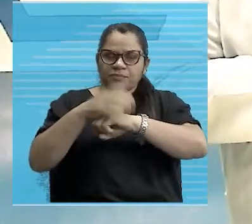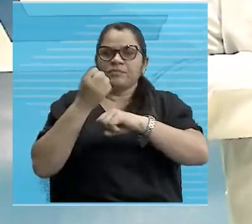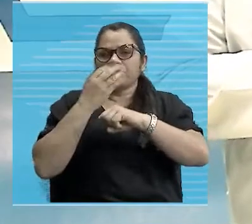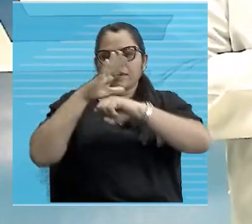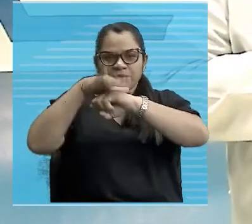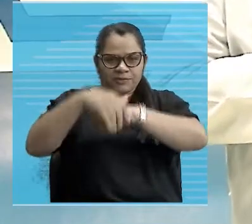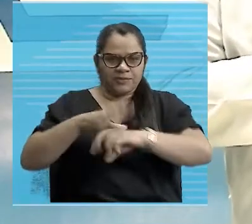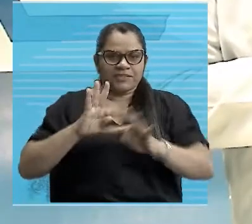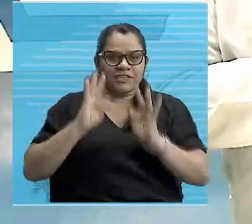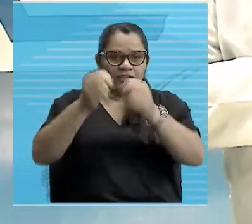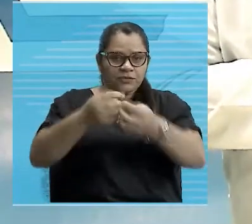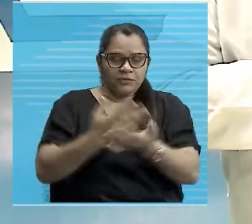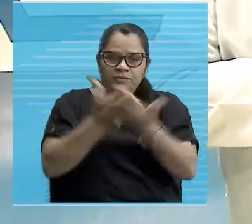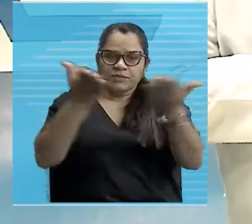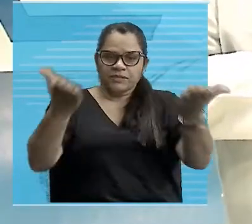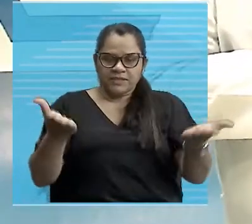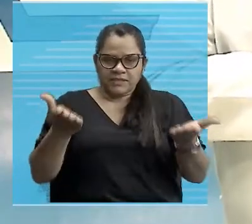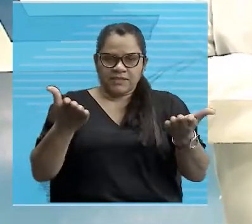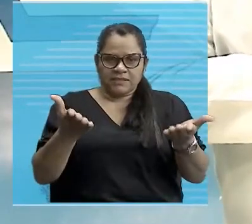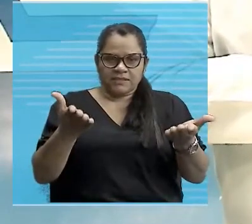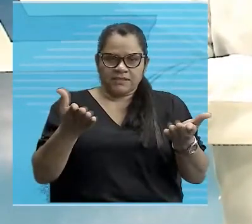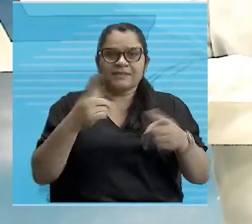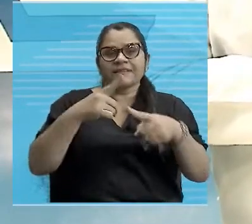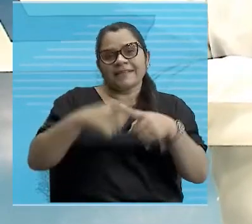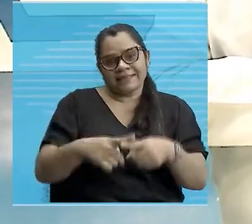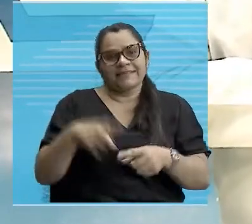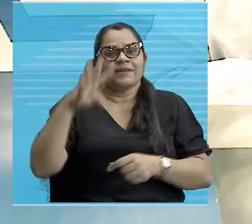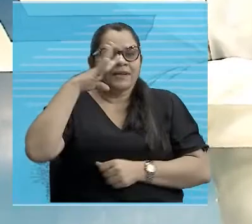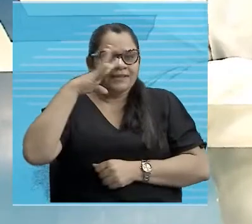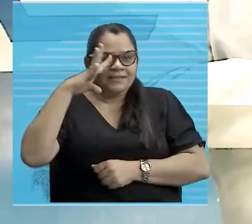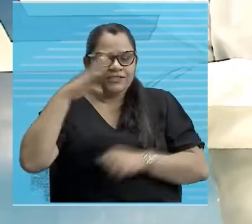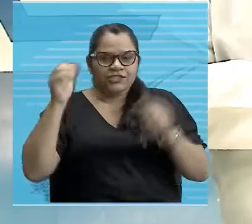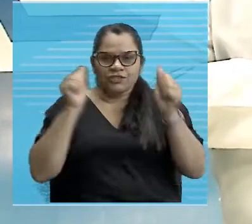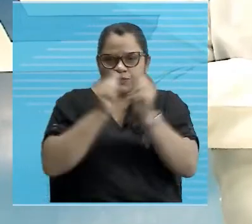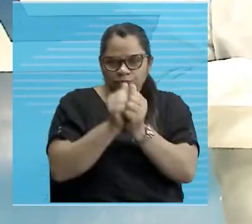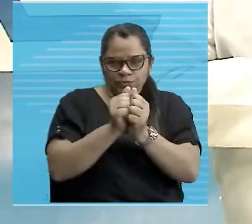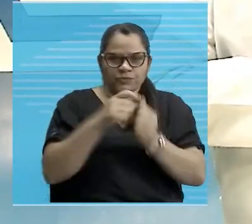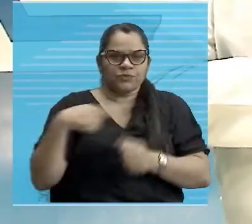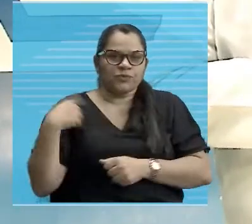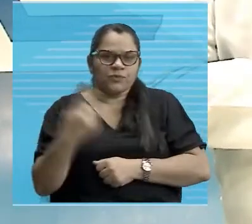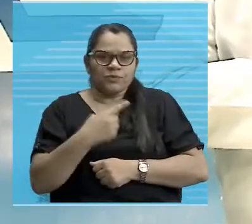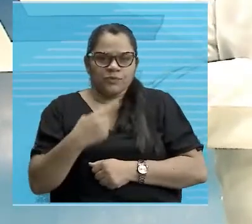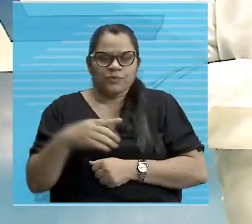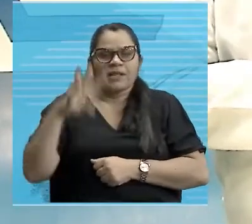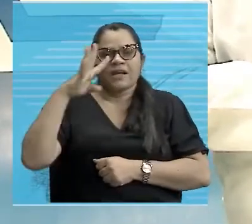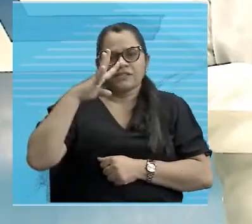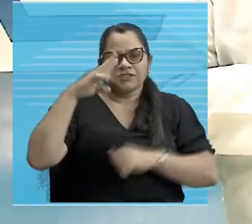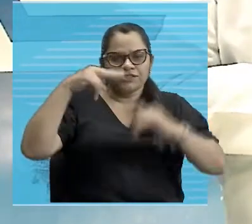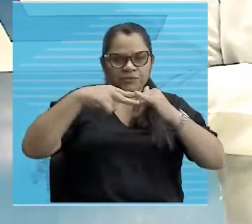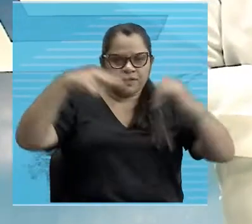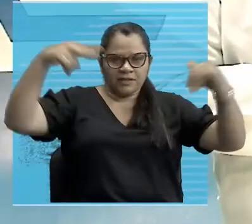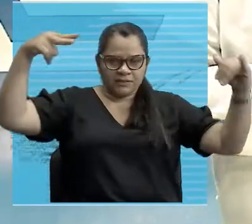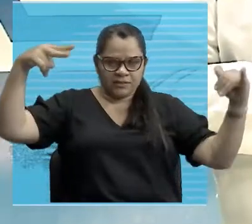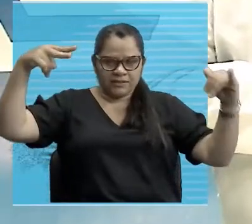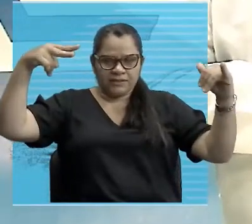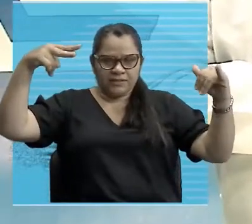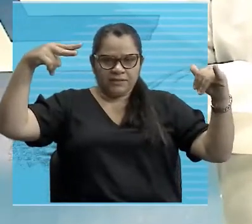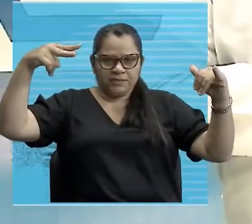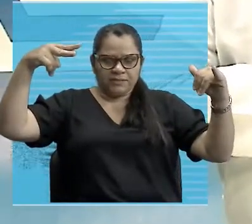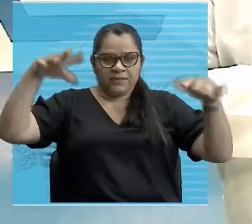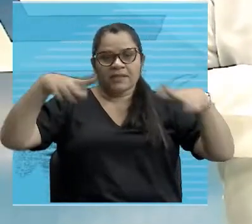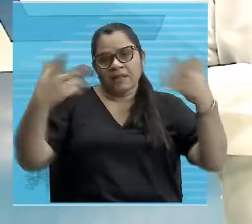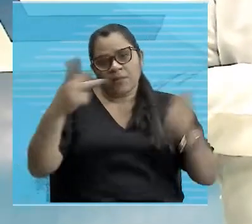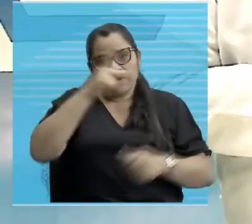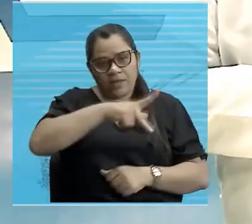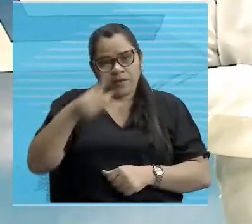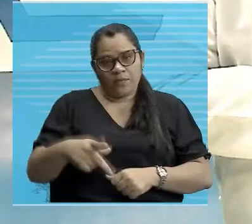Boa noite a todos vocês que estão conectados conosco, conectados aqui com o canal Educação. Eu sou o